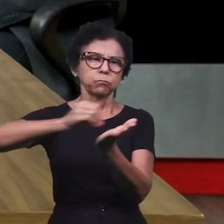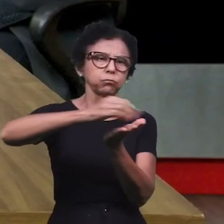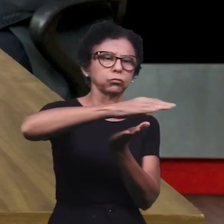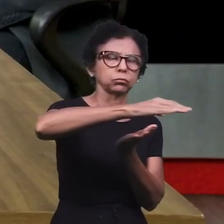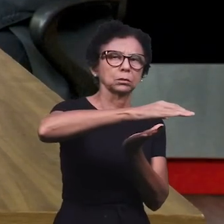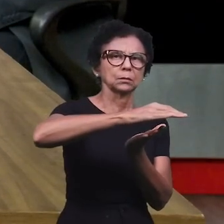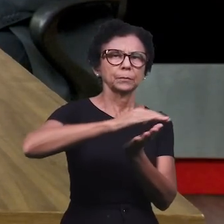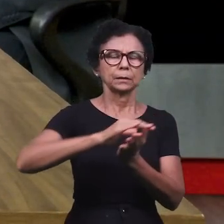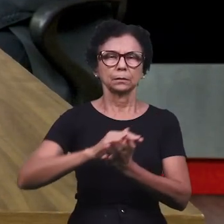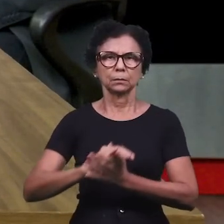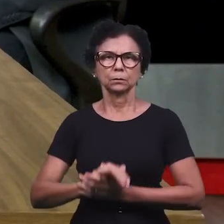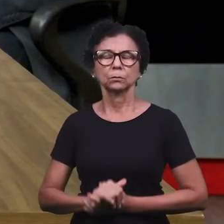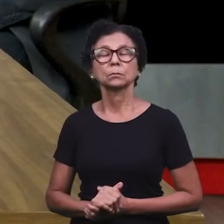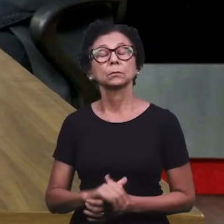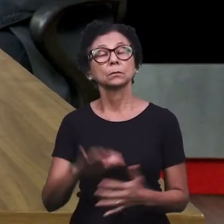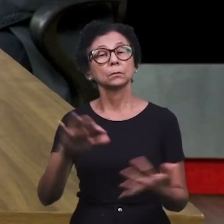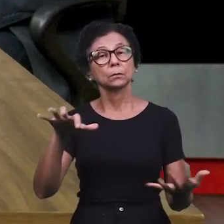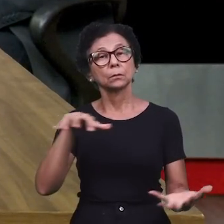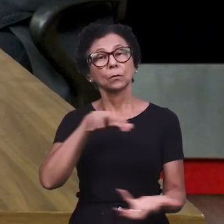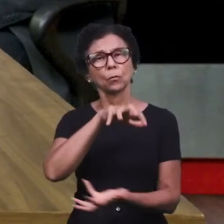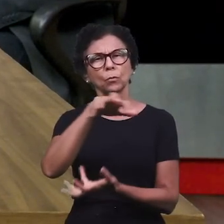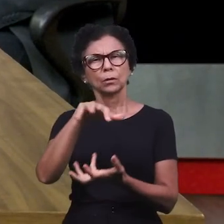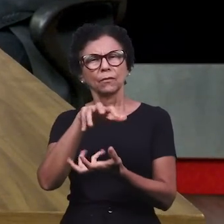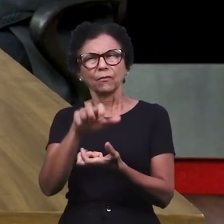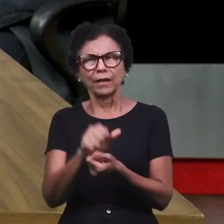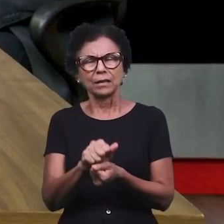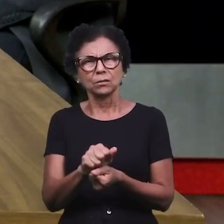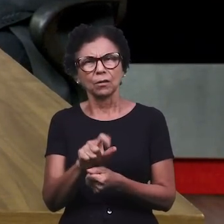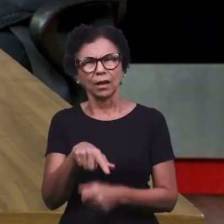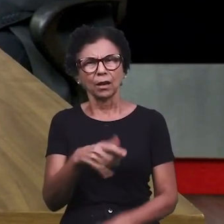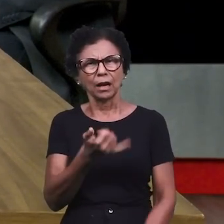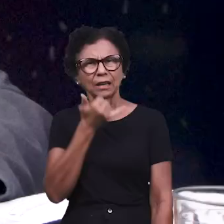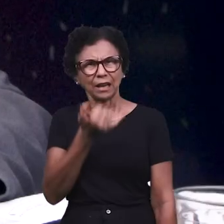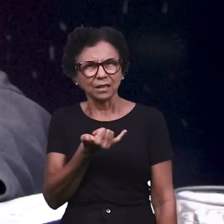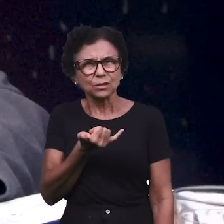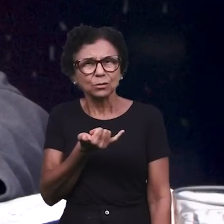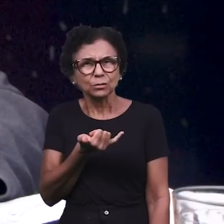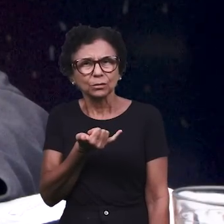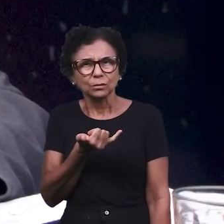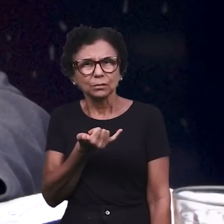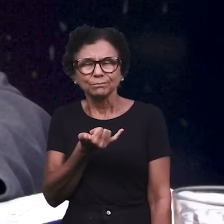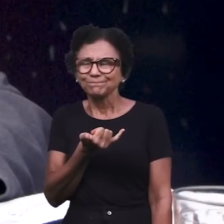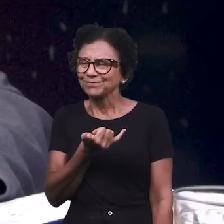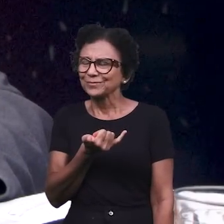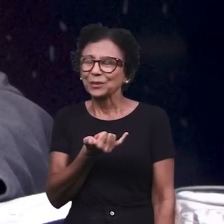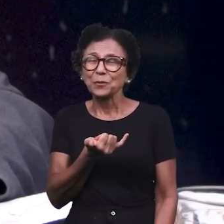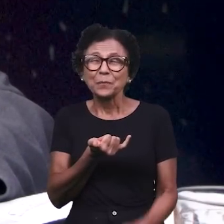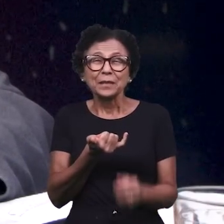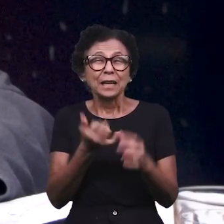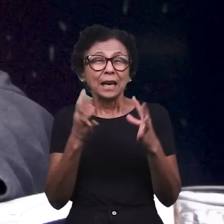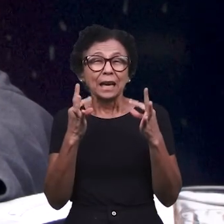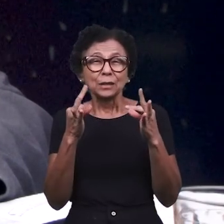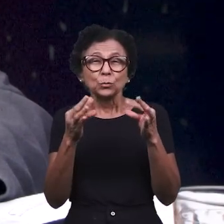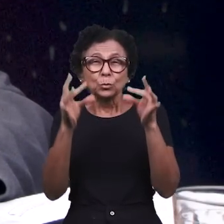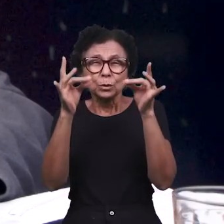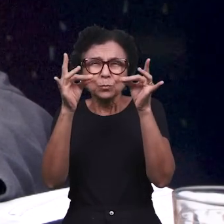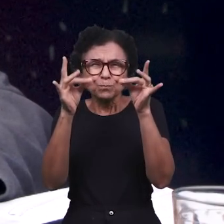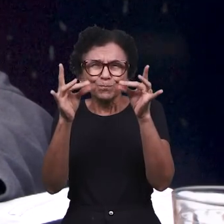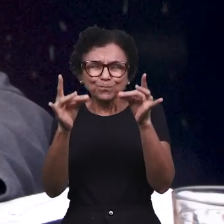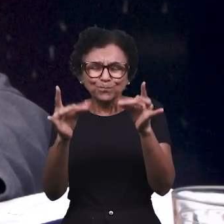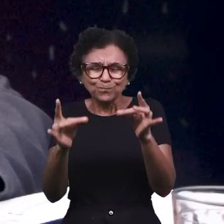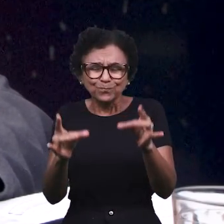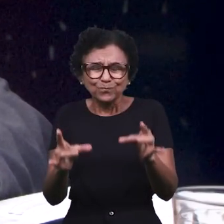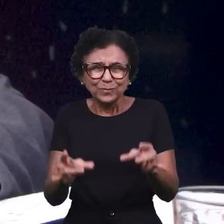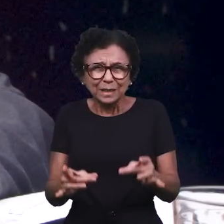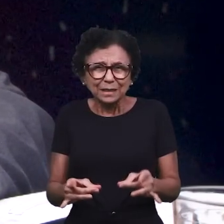você colocar o universo na conta do acaso. É que as coisas são tão ajustadas que não tem como elas